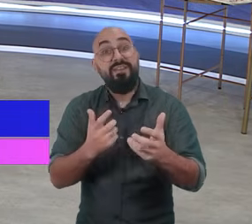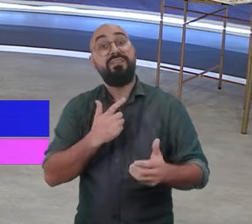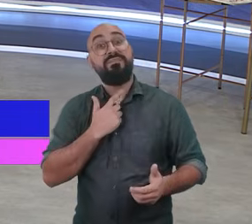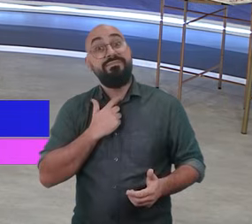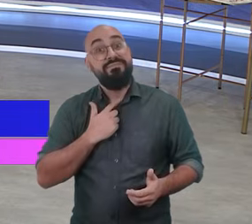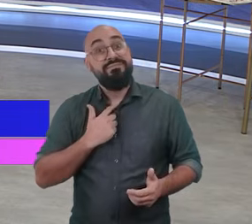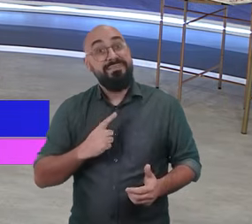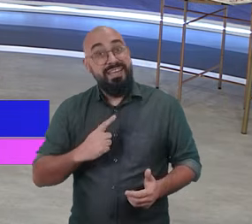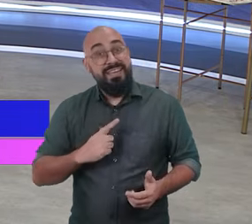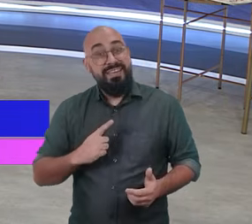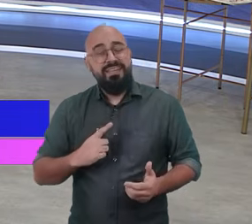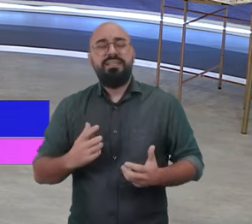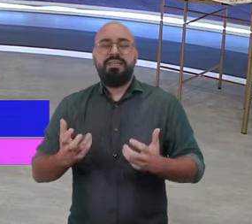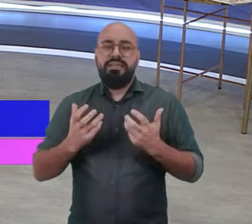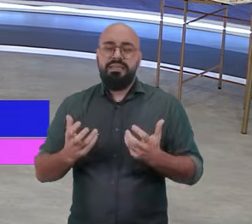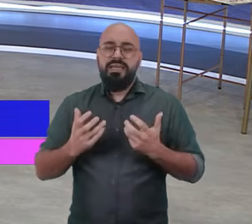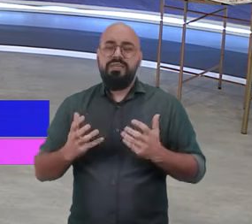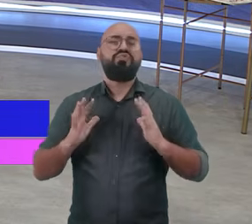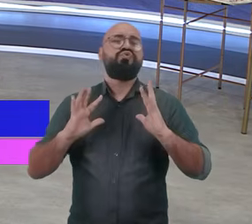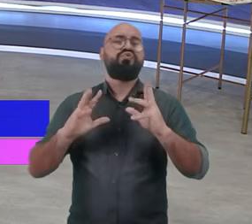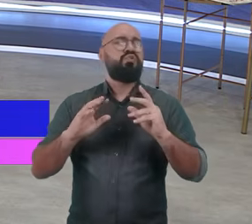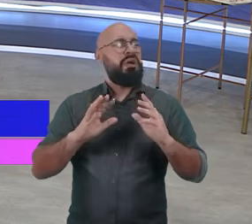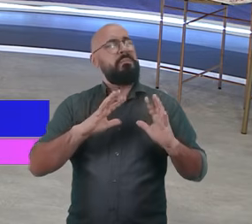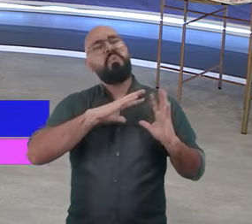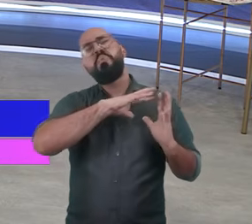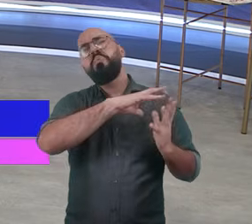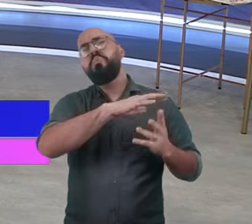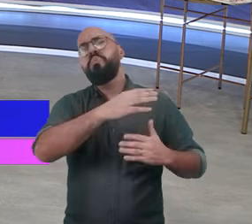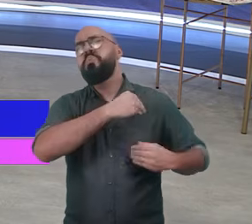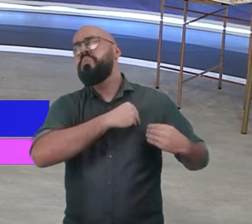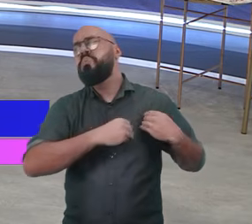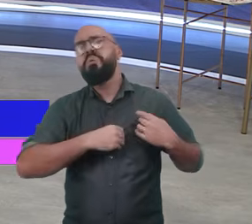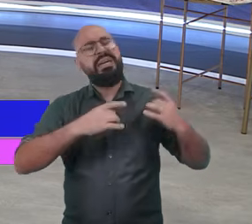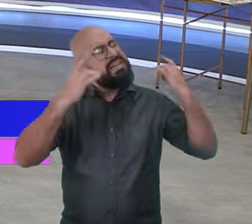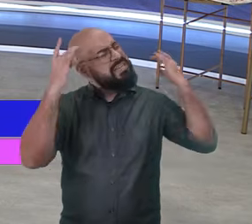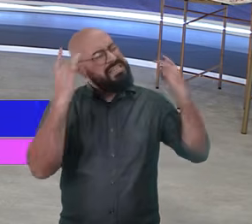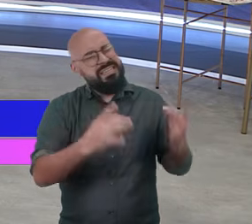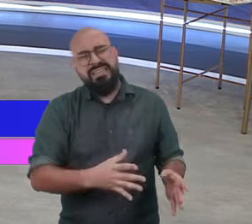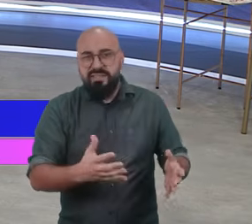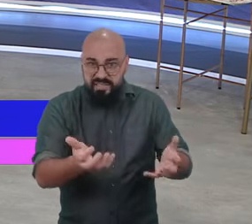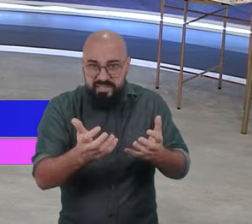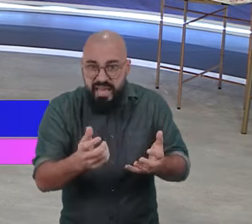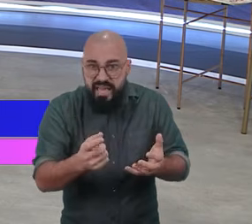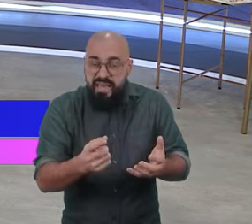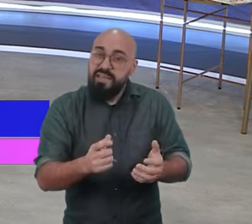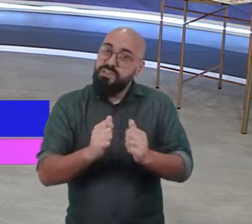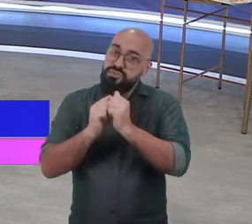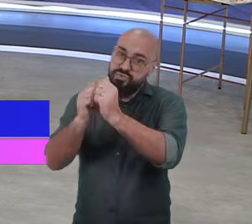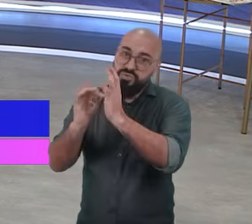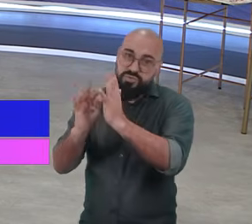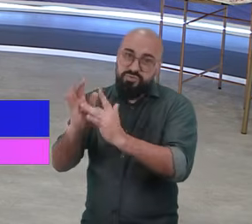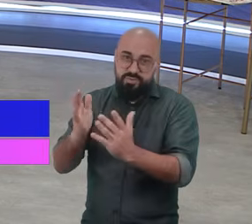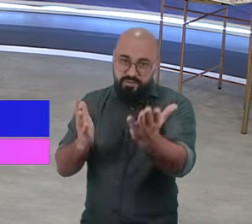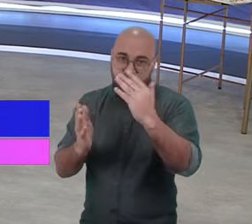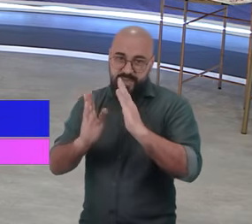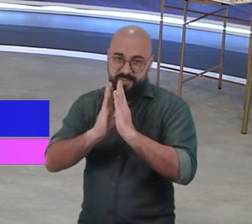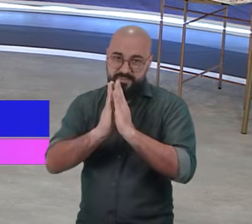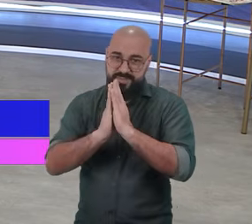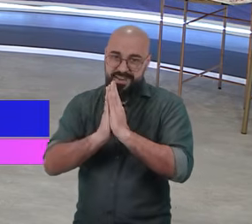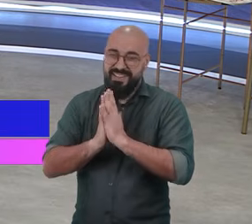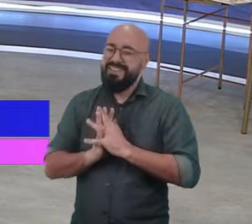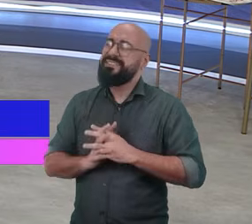sua vontade, se você quer deixar tudo de lado e se concentrar naquilo que Cristo é e faz, ora comigo.